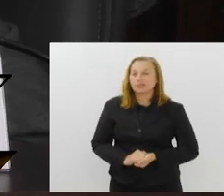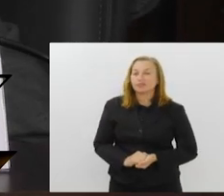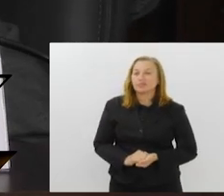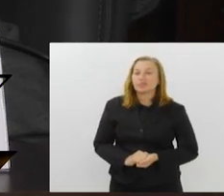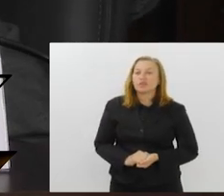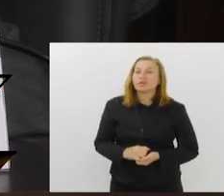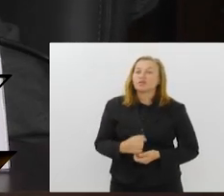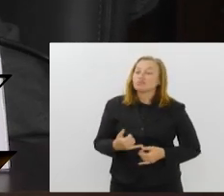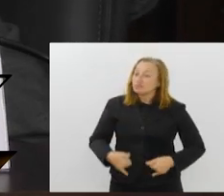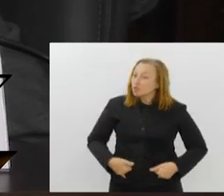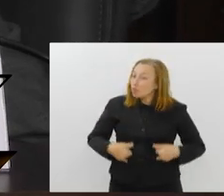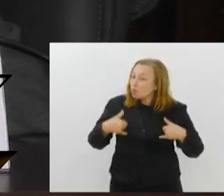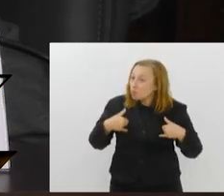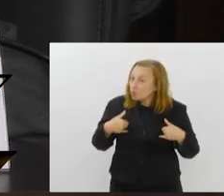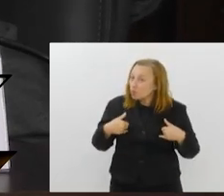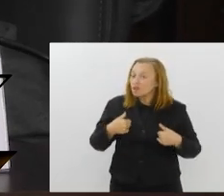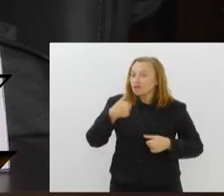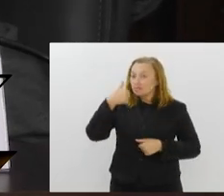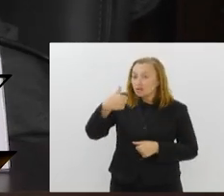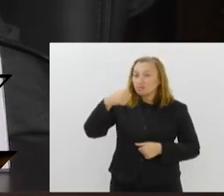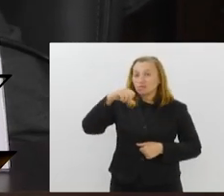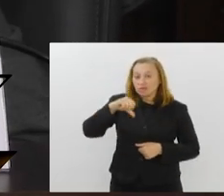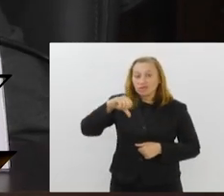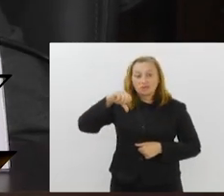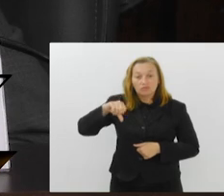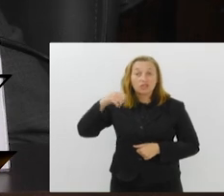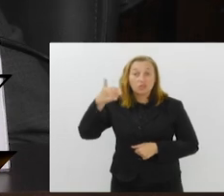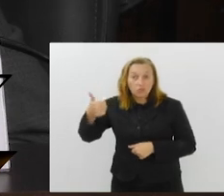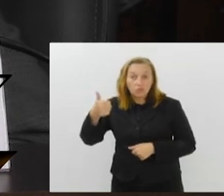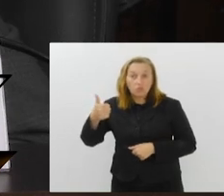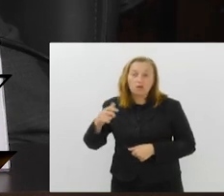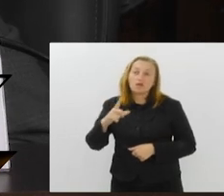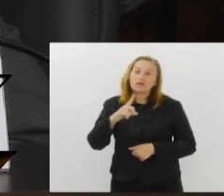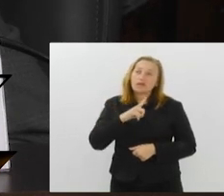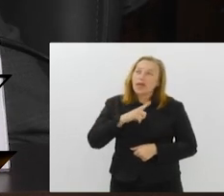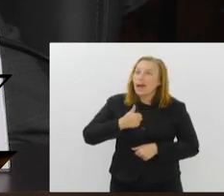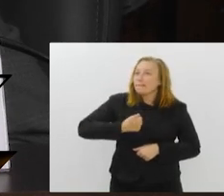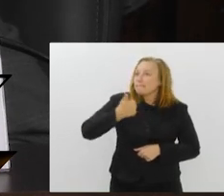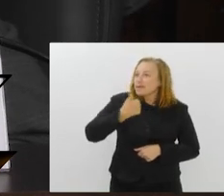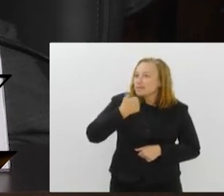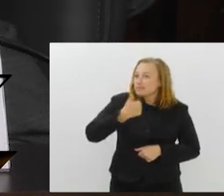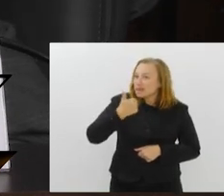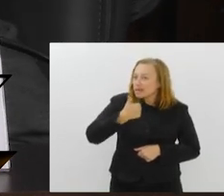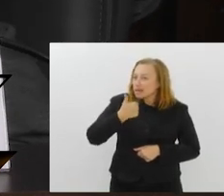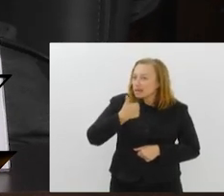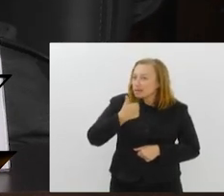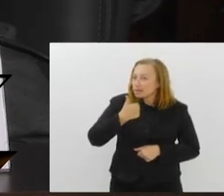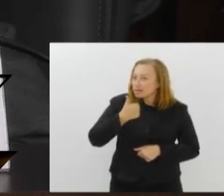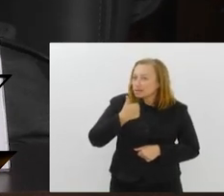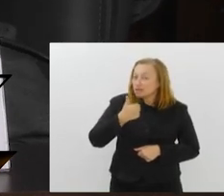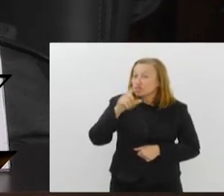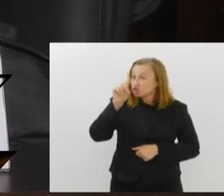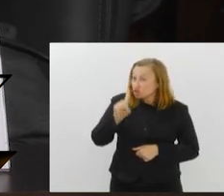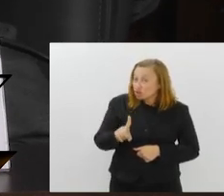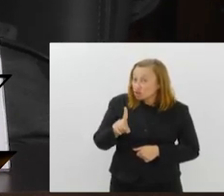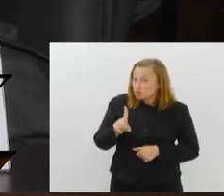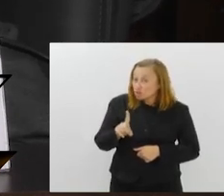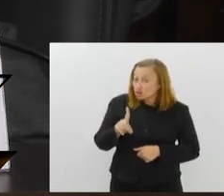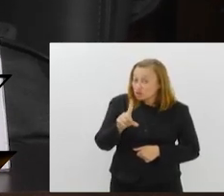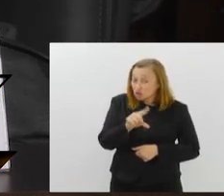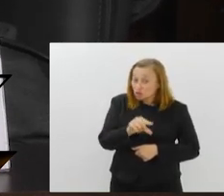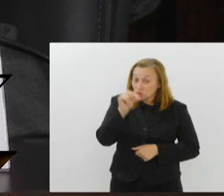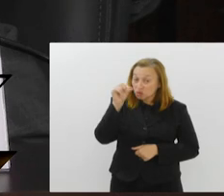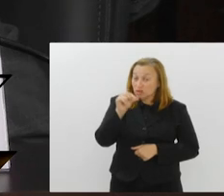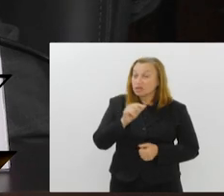tivemos a honra de 1991 ter a primeira primeira diretoria Eleita e